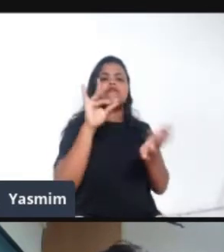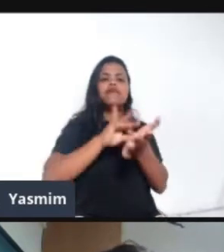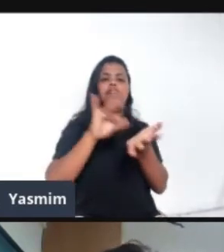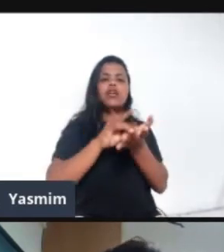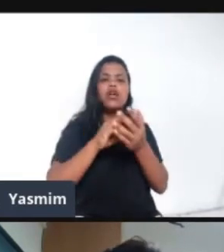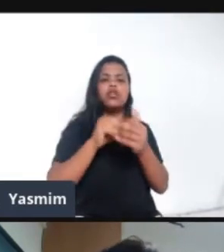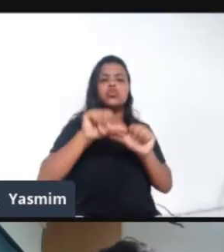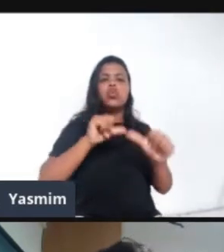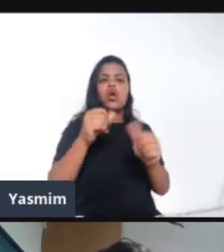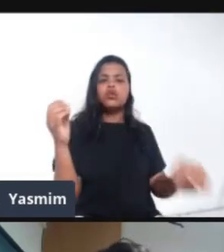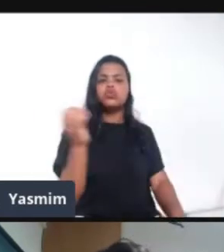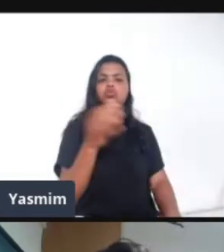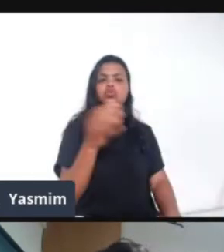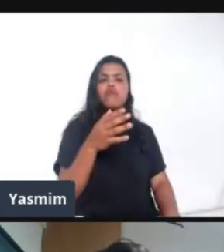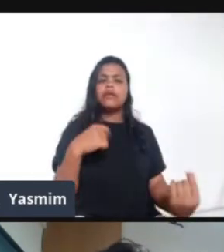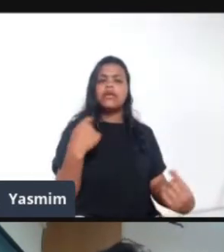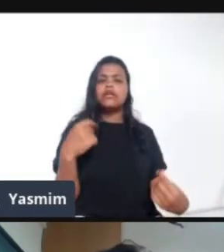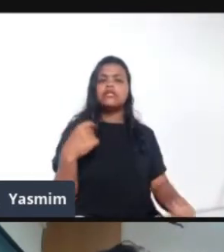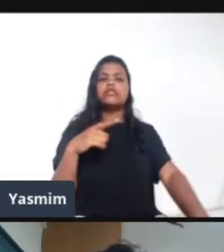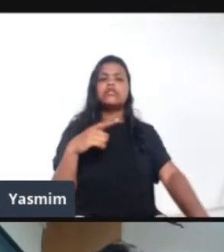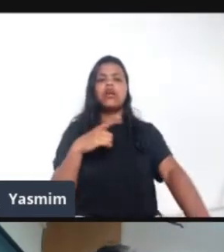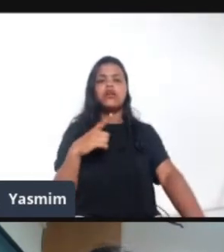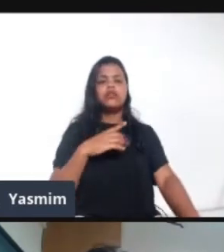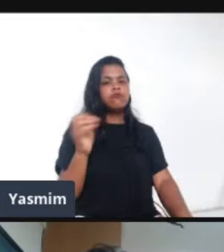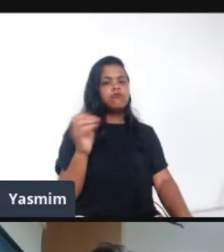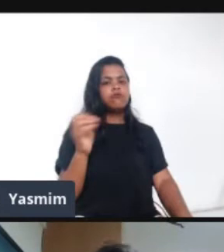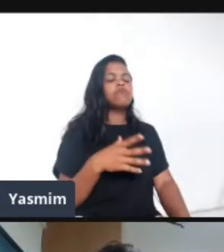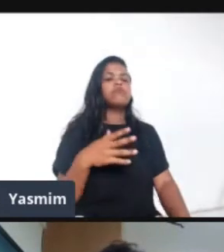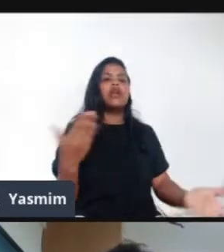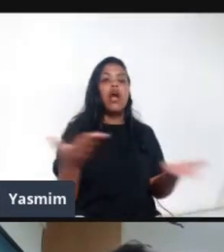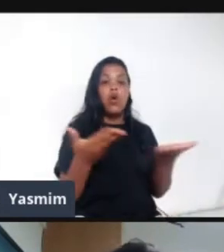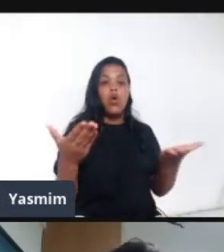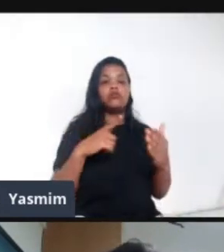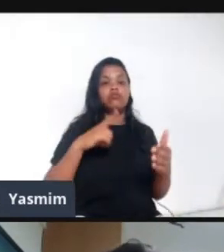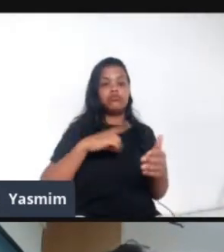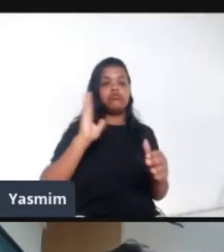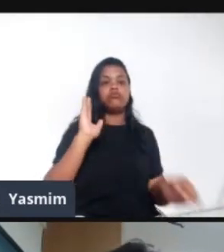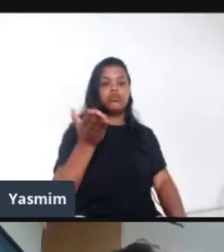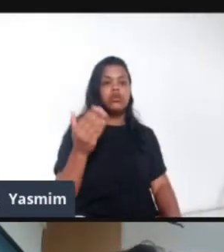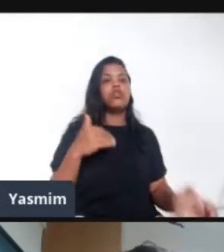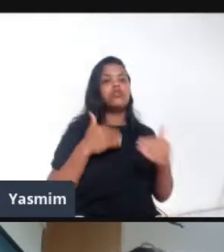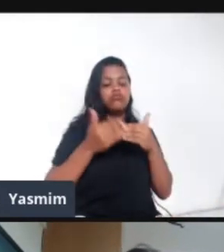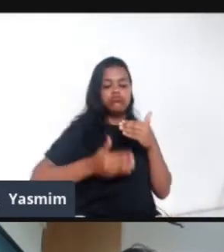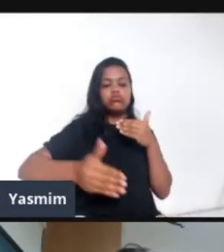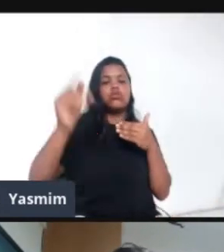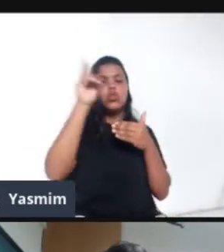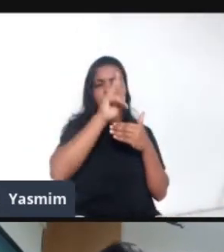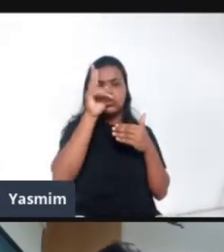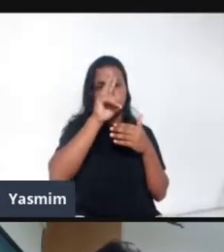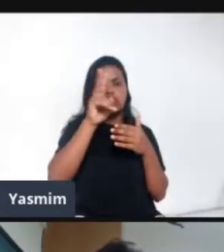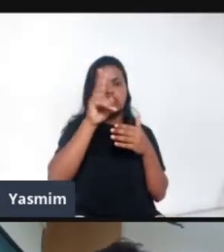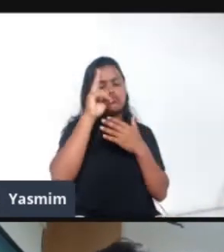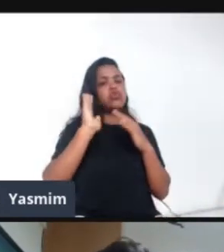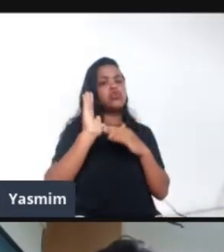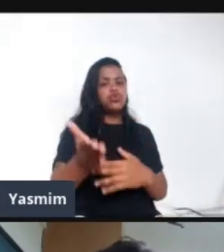o elenco de medicamentos que nós temos, e aqui a gente já tem todo o histórico, como foi colocado, que